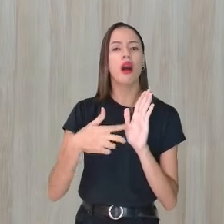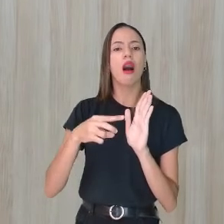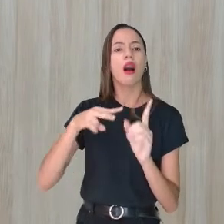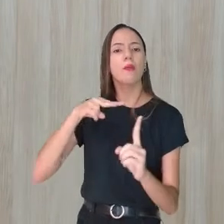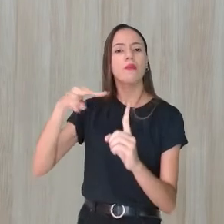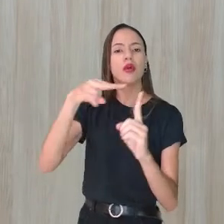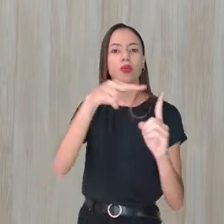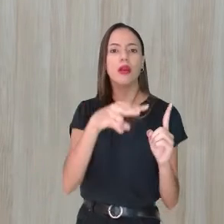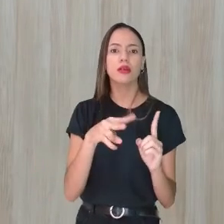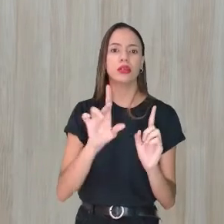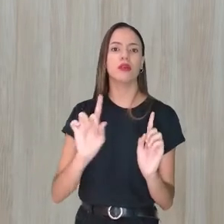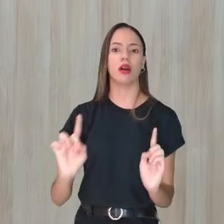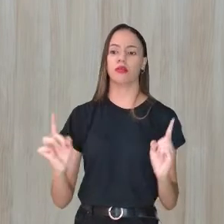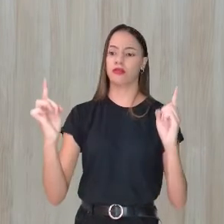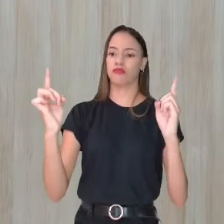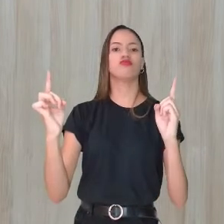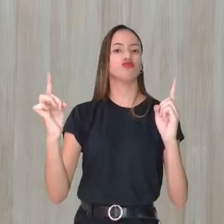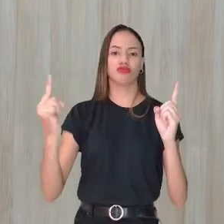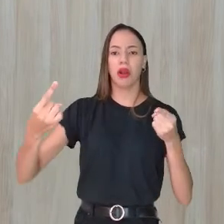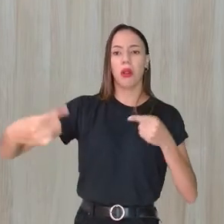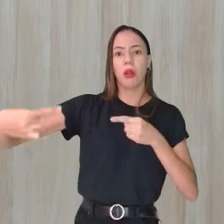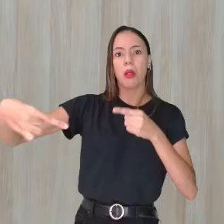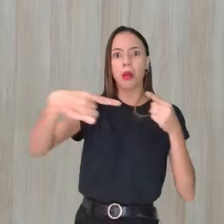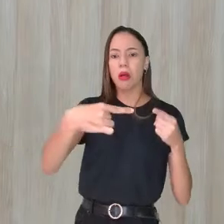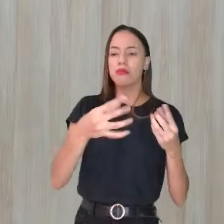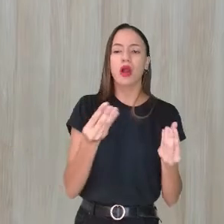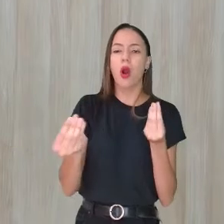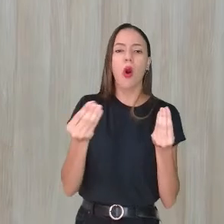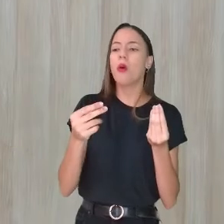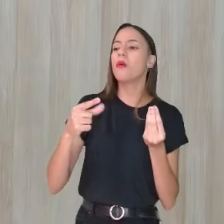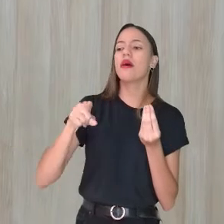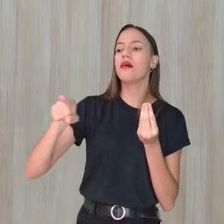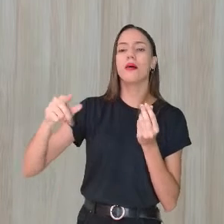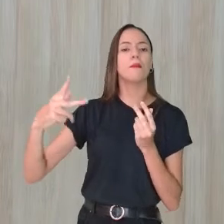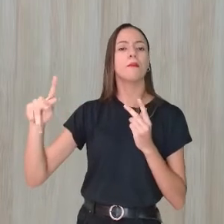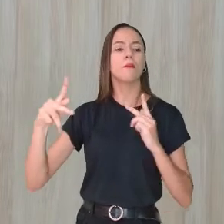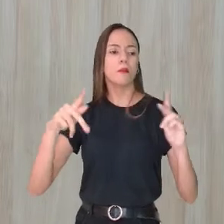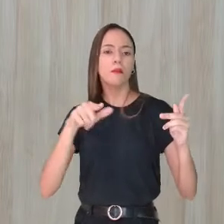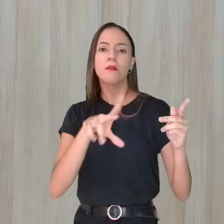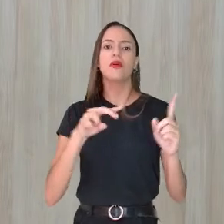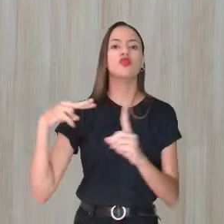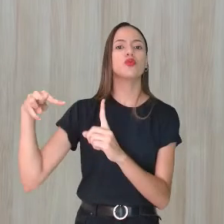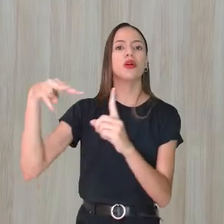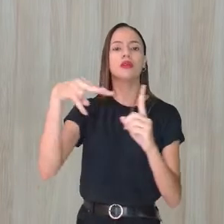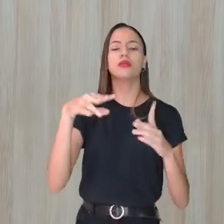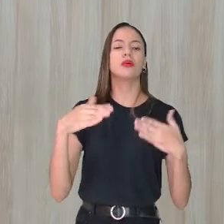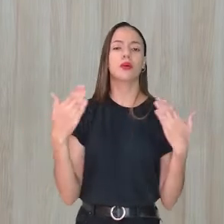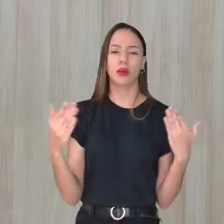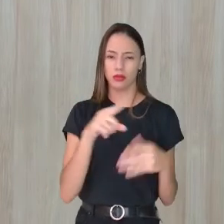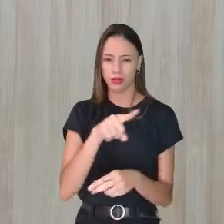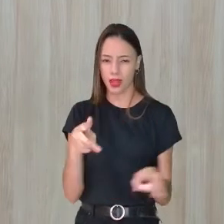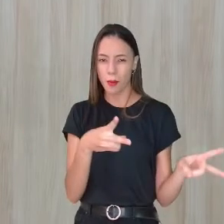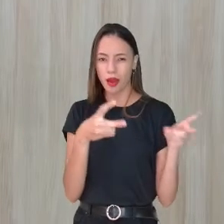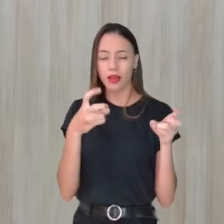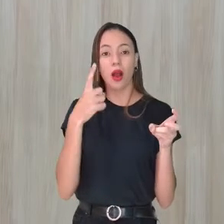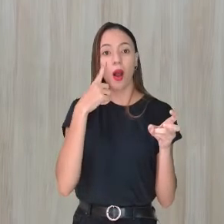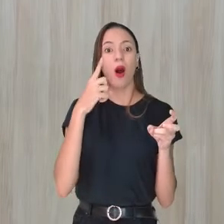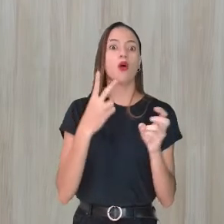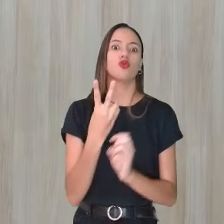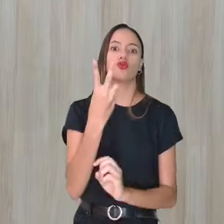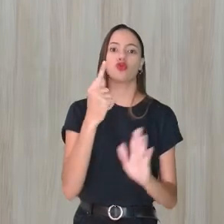pessoa vê determinado tema, determinada situação. Então, vocês percebem que estes dois